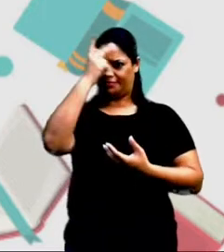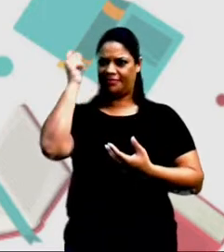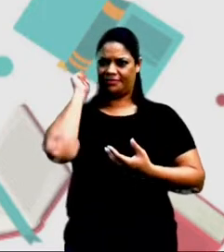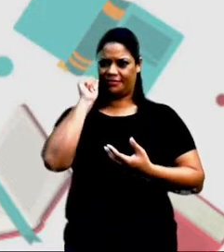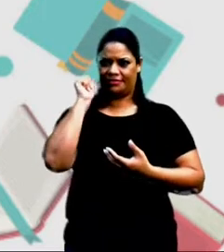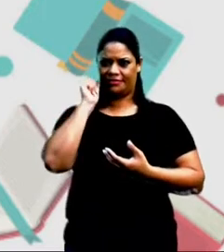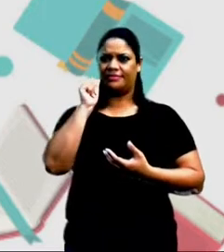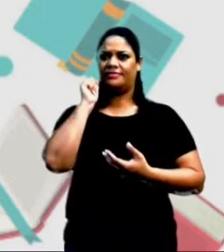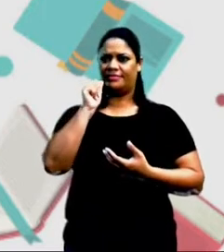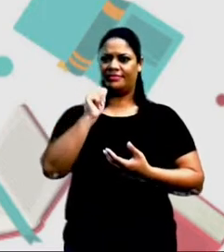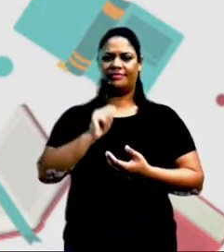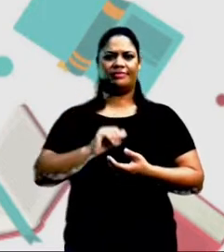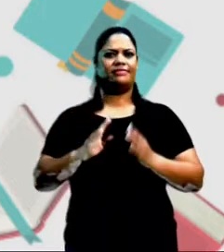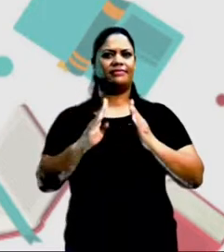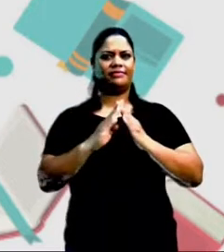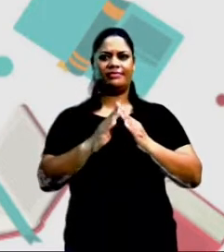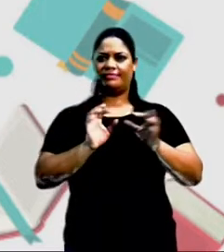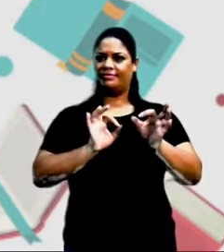casa.